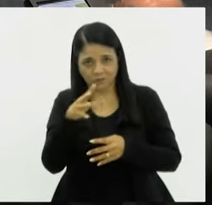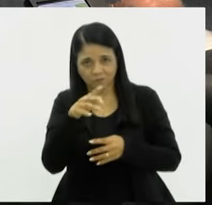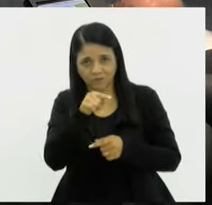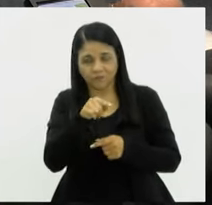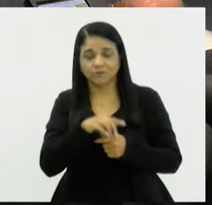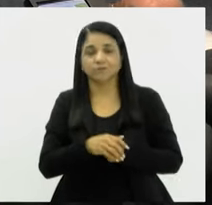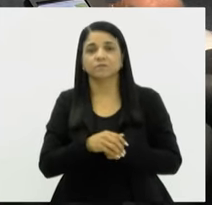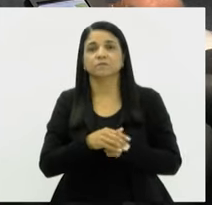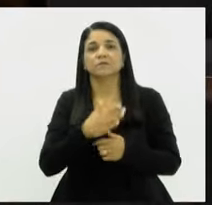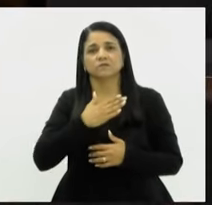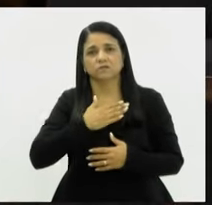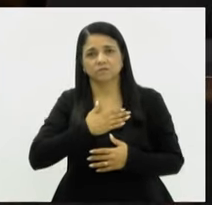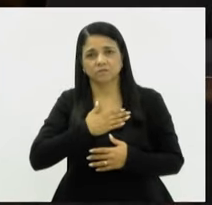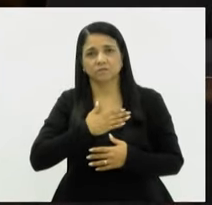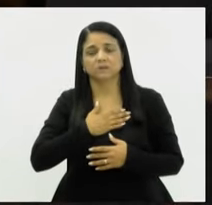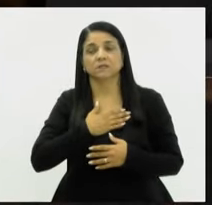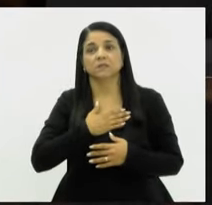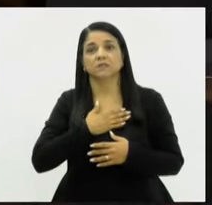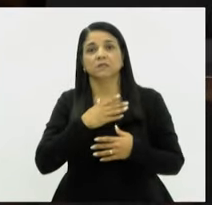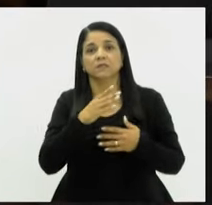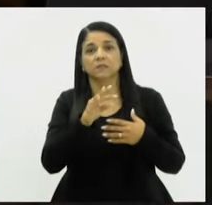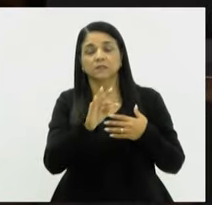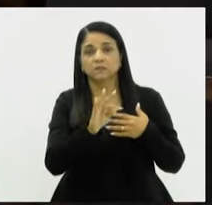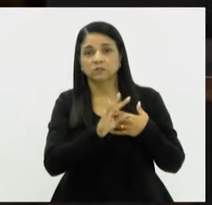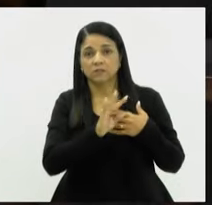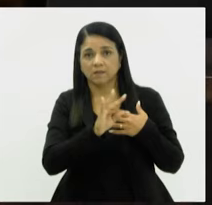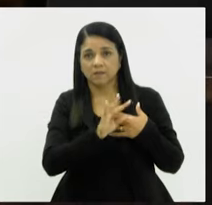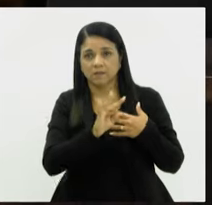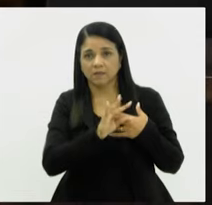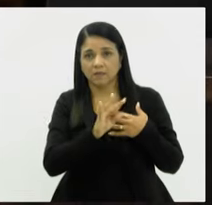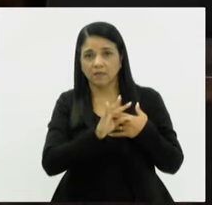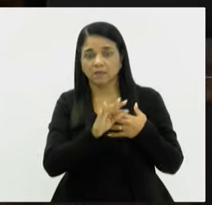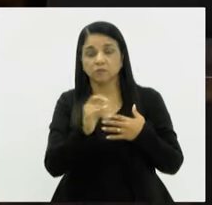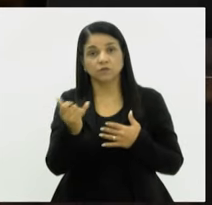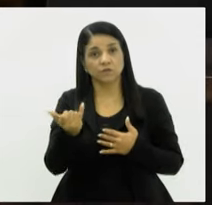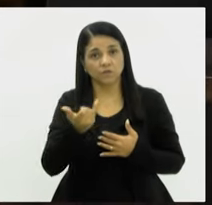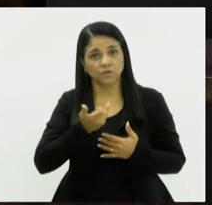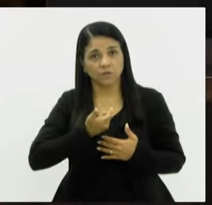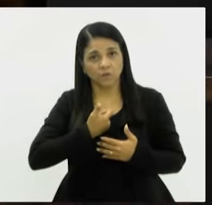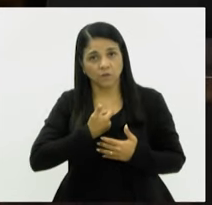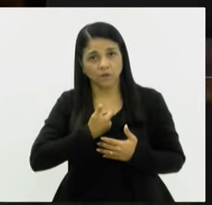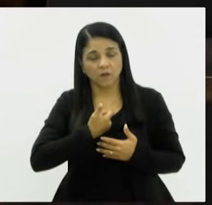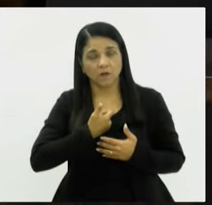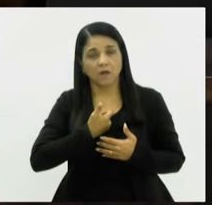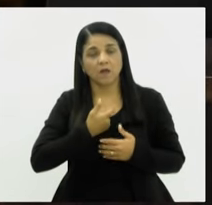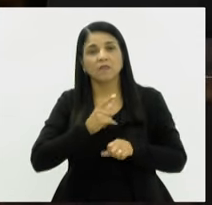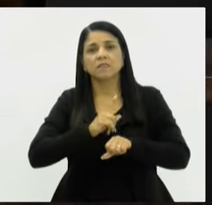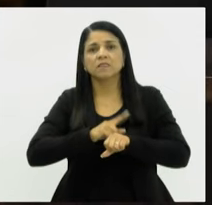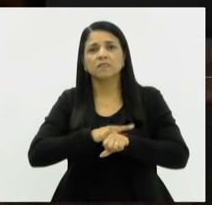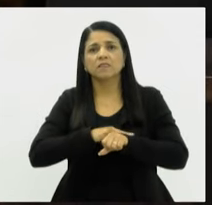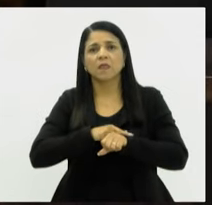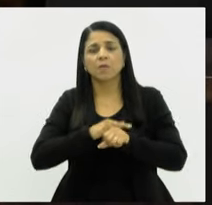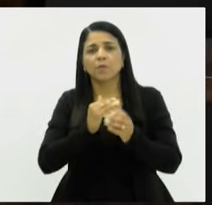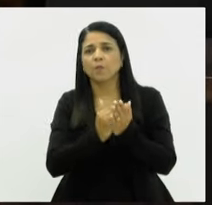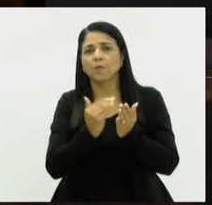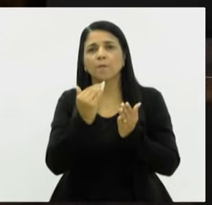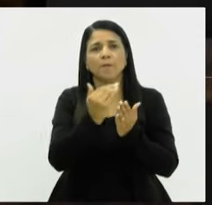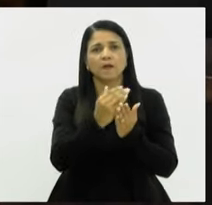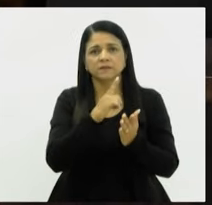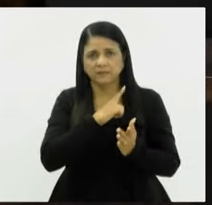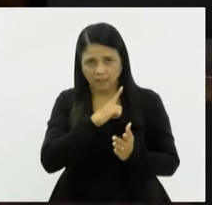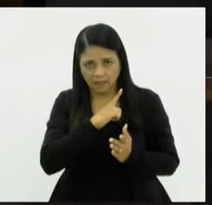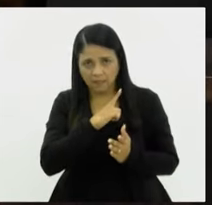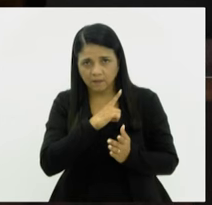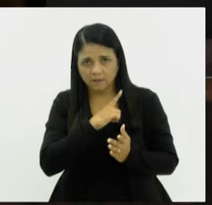E gostaria que a técnica pudesse nos dizer quanto tempo a mais teremos